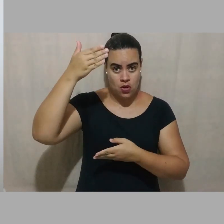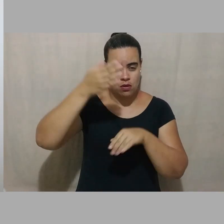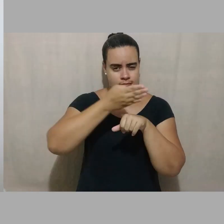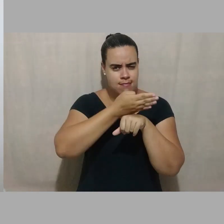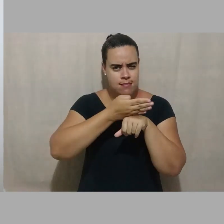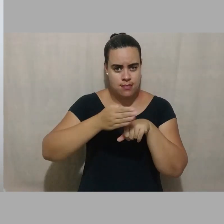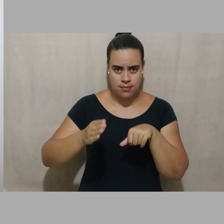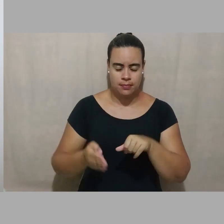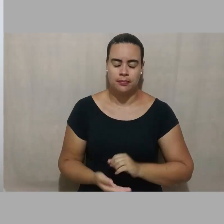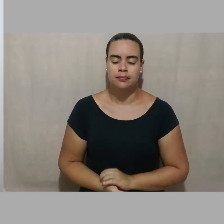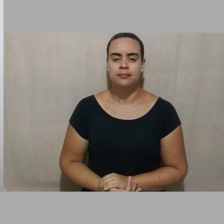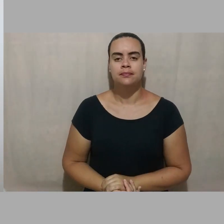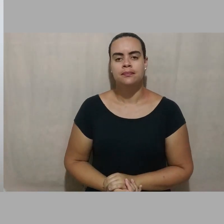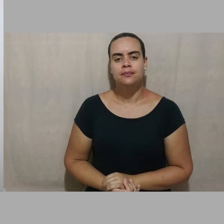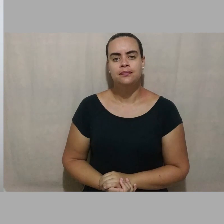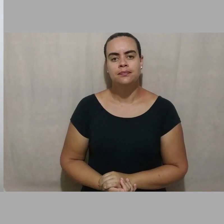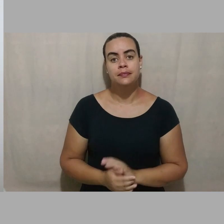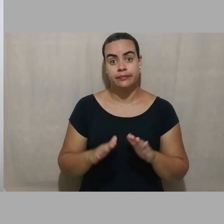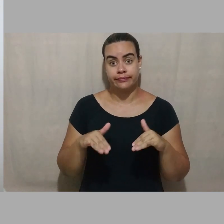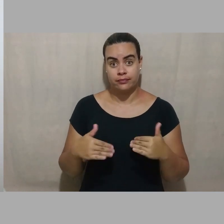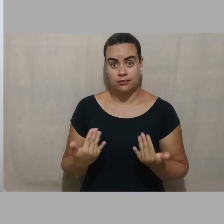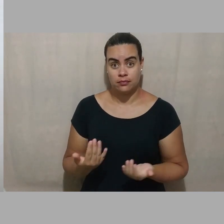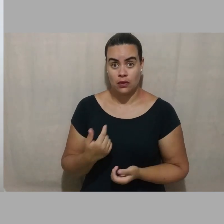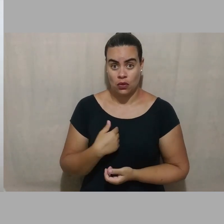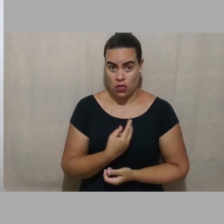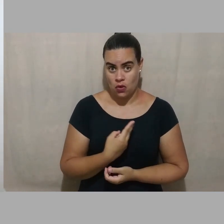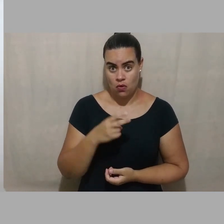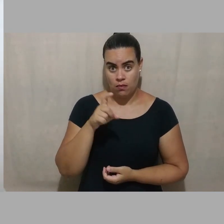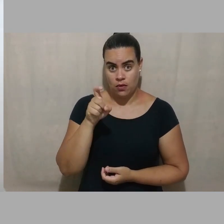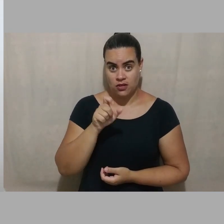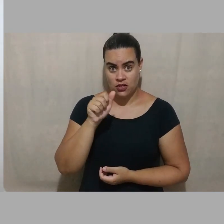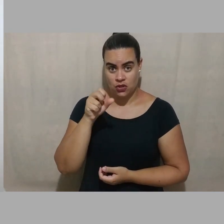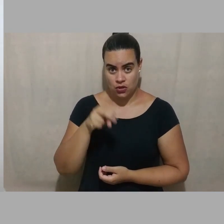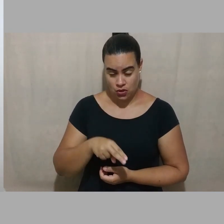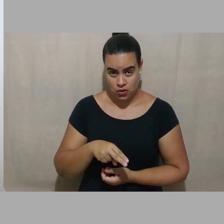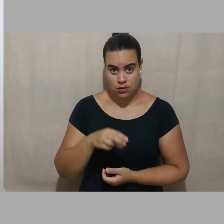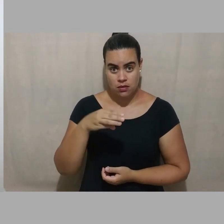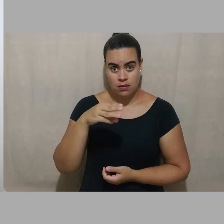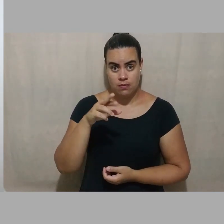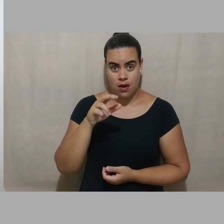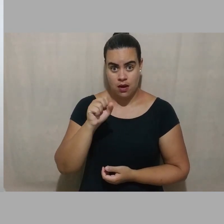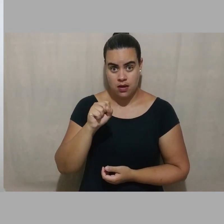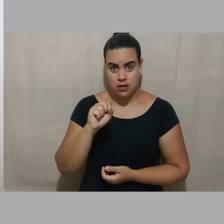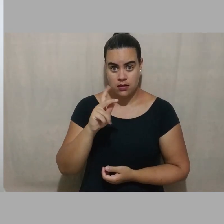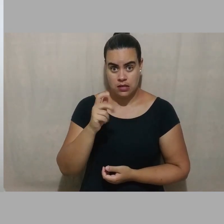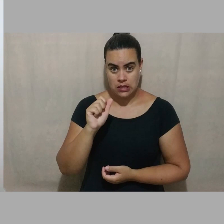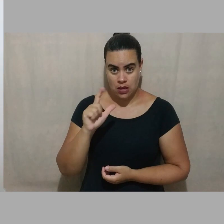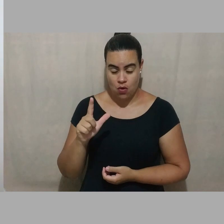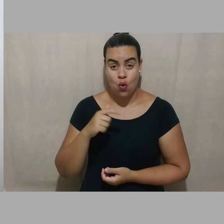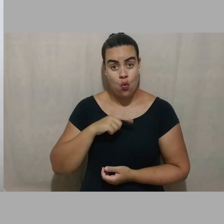parede de fundo branco. Bom, eu sou a Acha Marçal, cabocla amazônida de Belém do